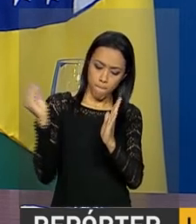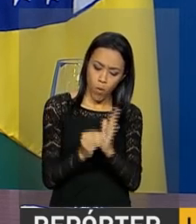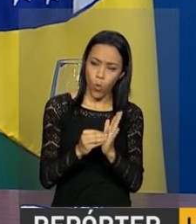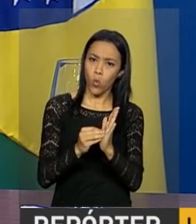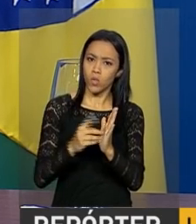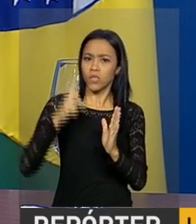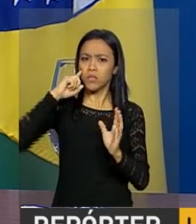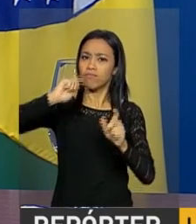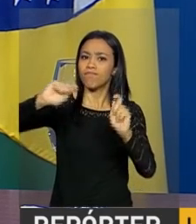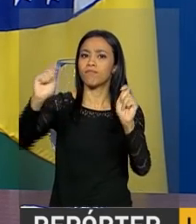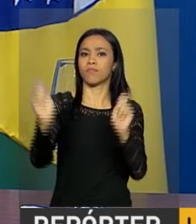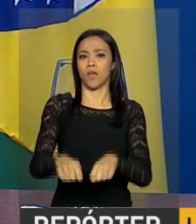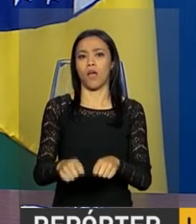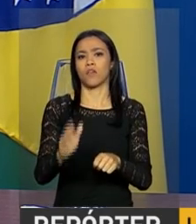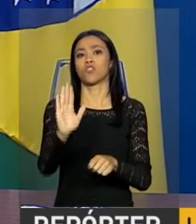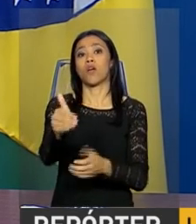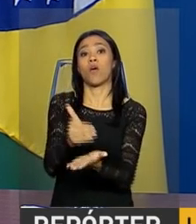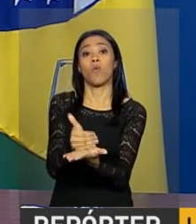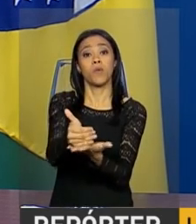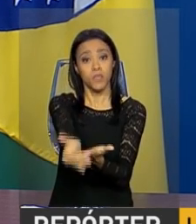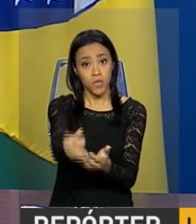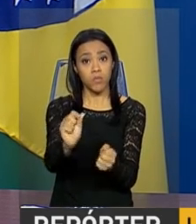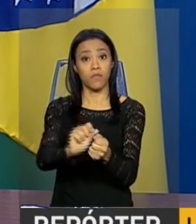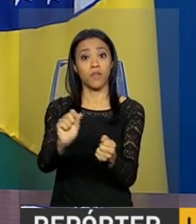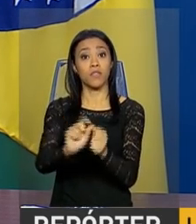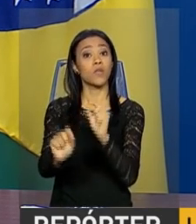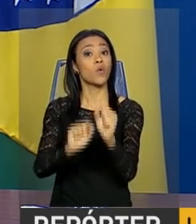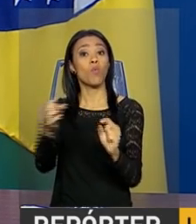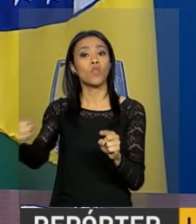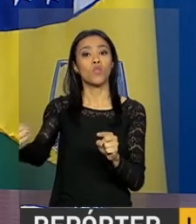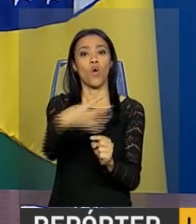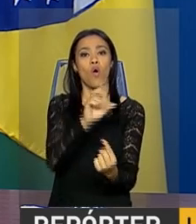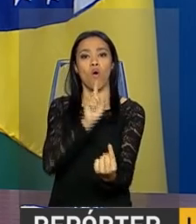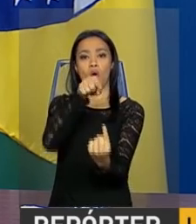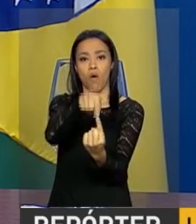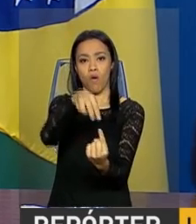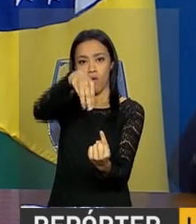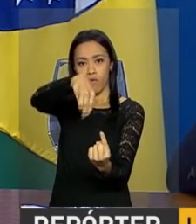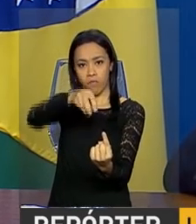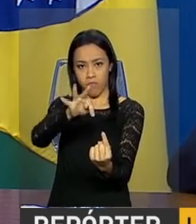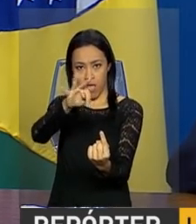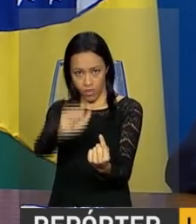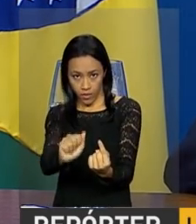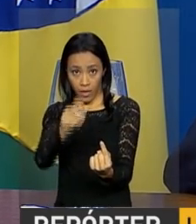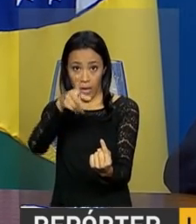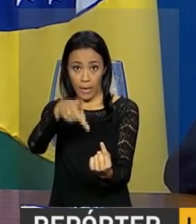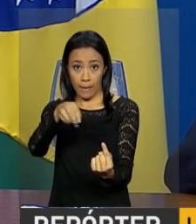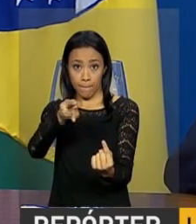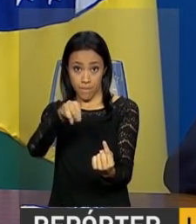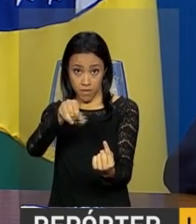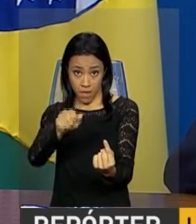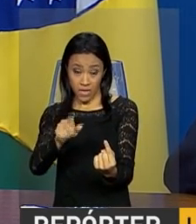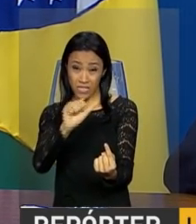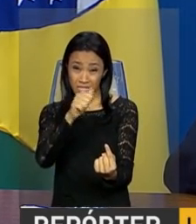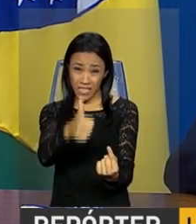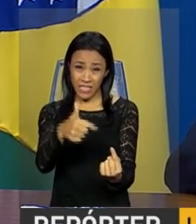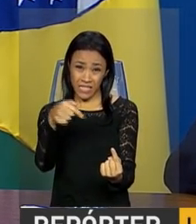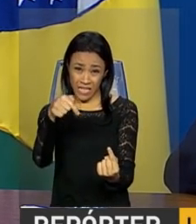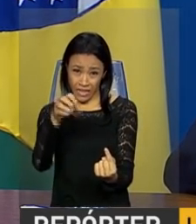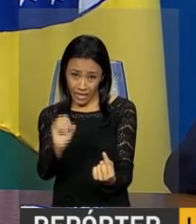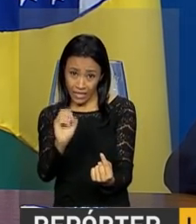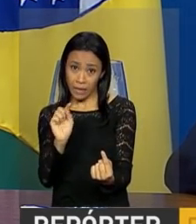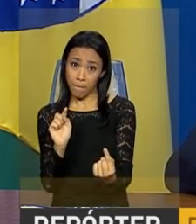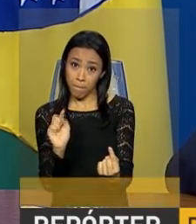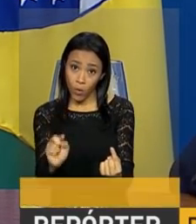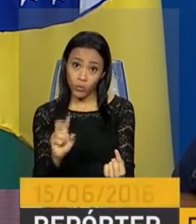começamos fazer com a divulgação da nova meta do primário, que chegou a 170.5 bilhões